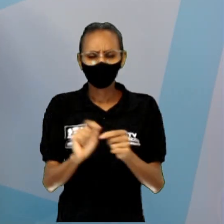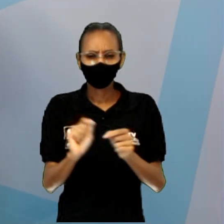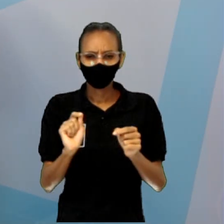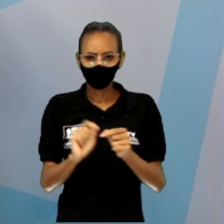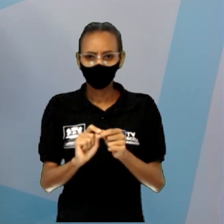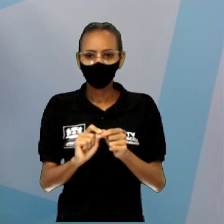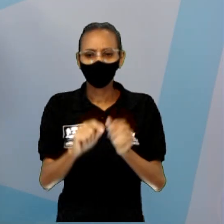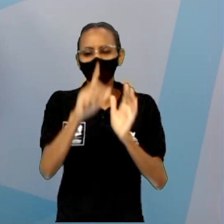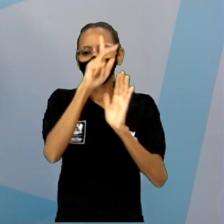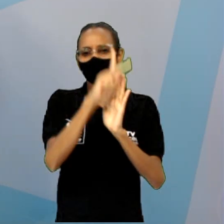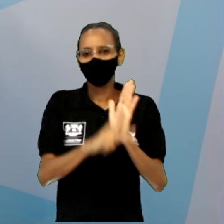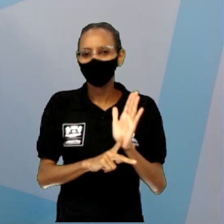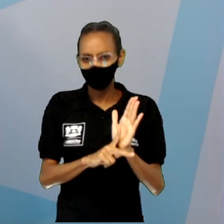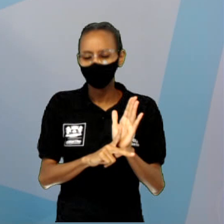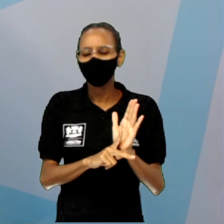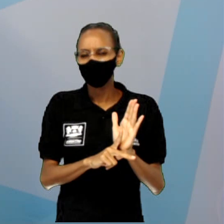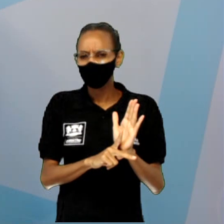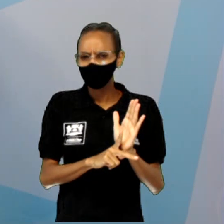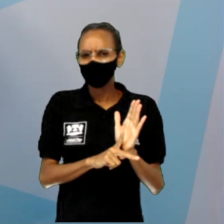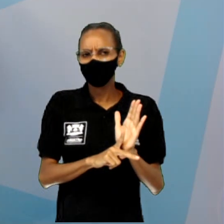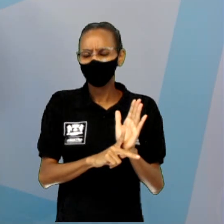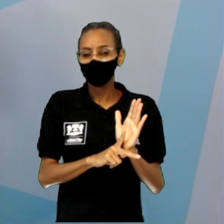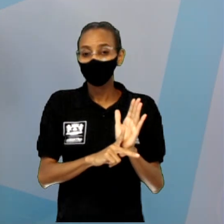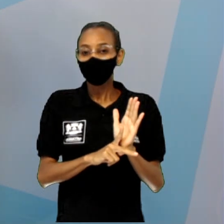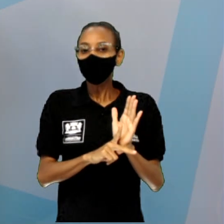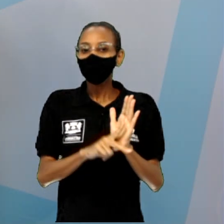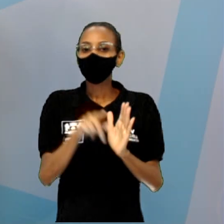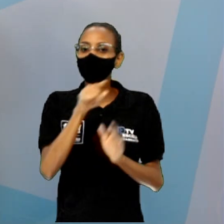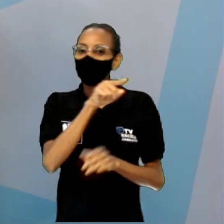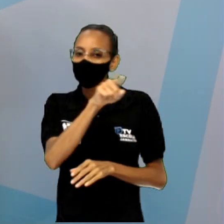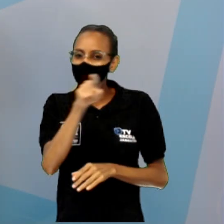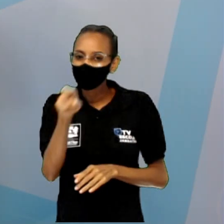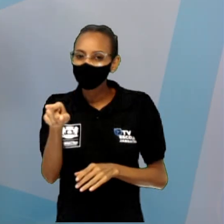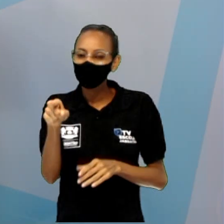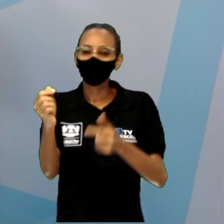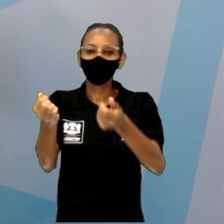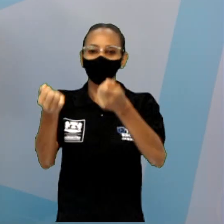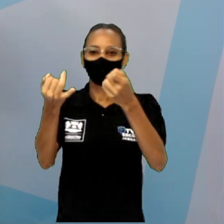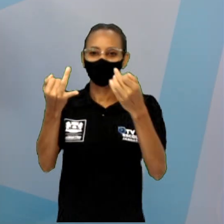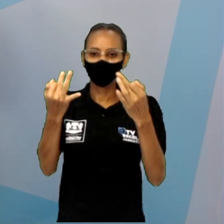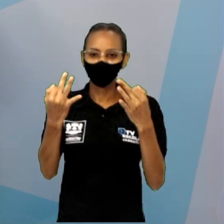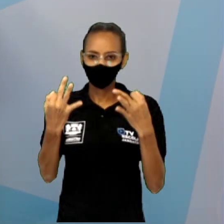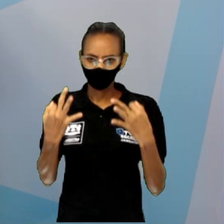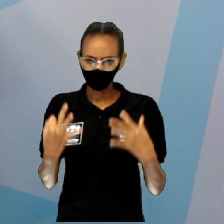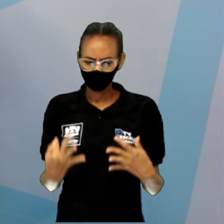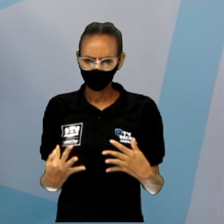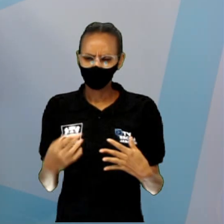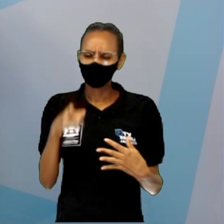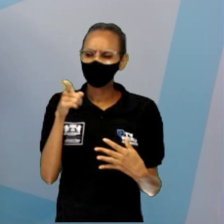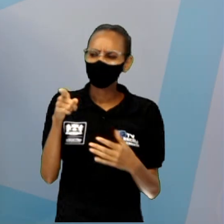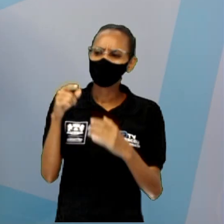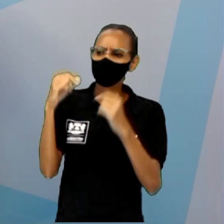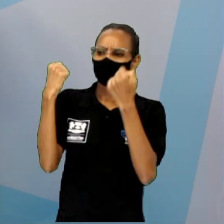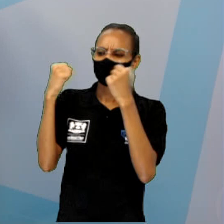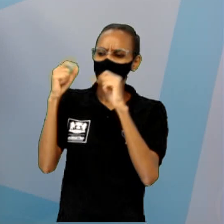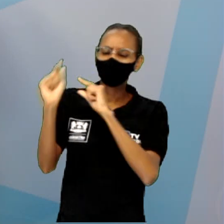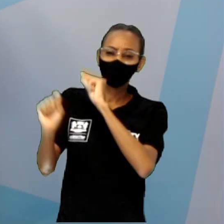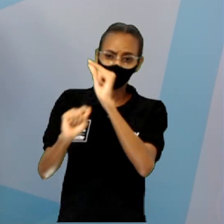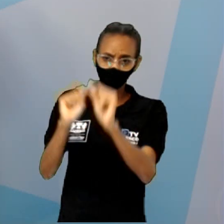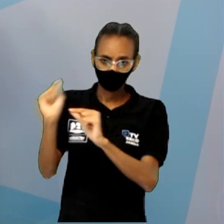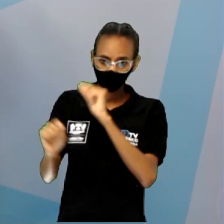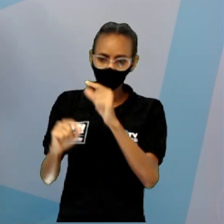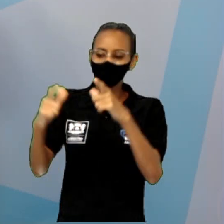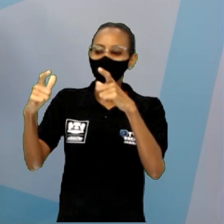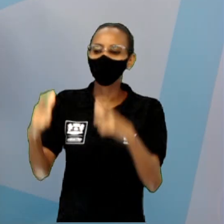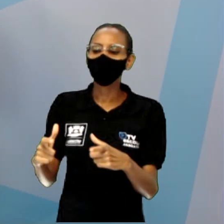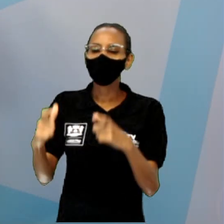esses programas de exercícios físicos e vocês vão descrever qual é o tipo de exercício que pode ser feito naquele